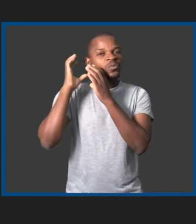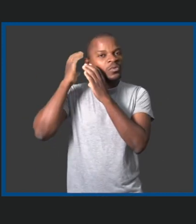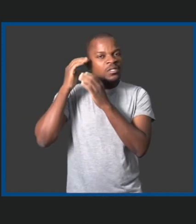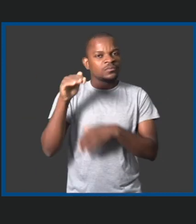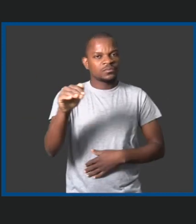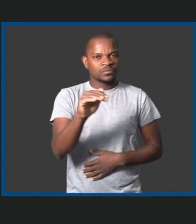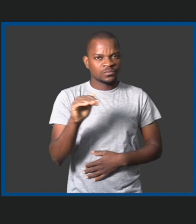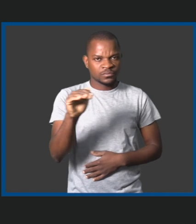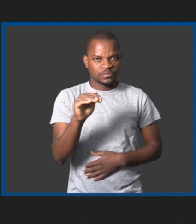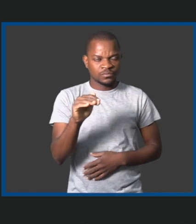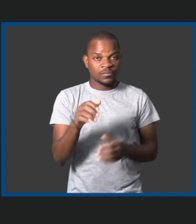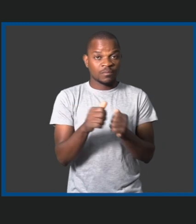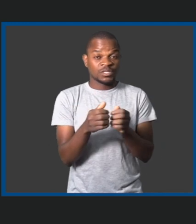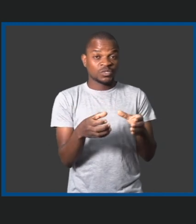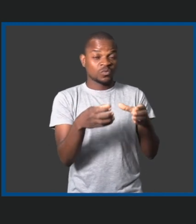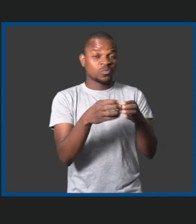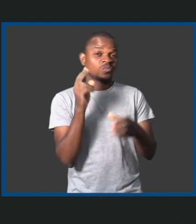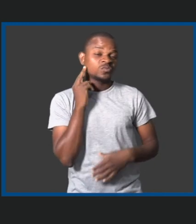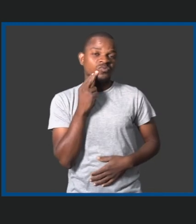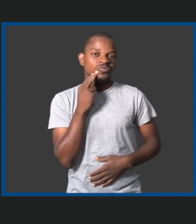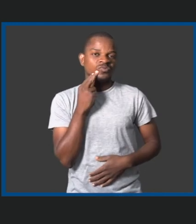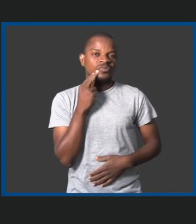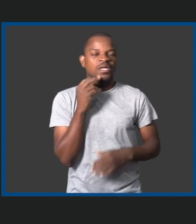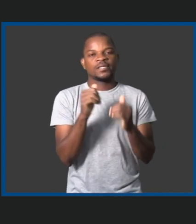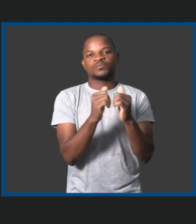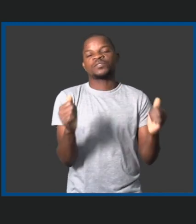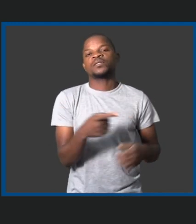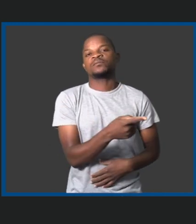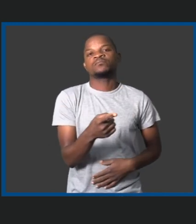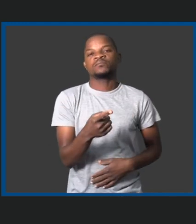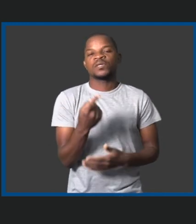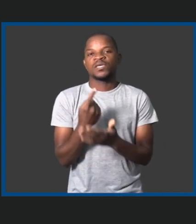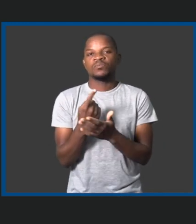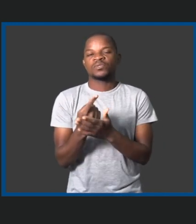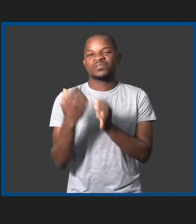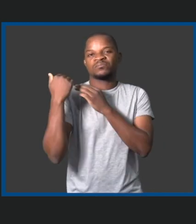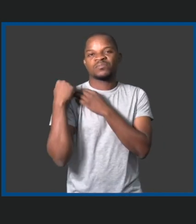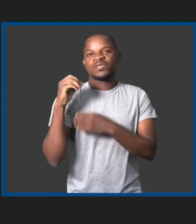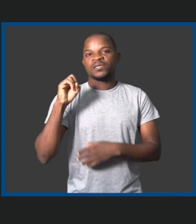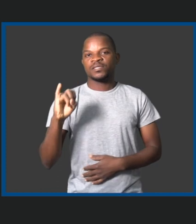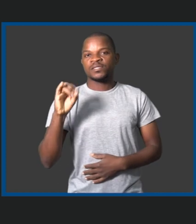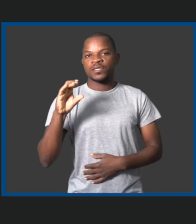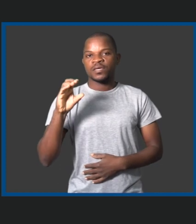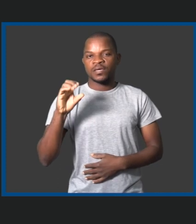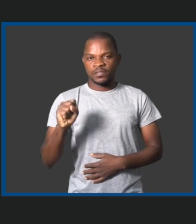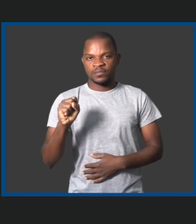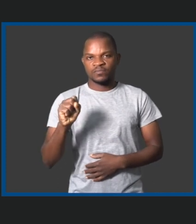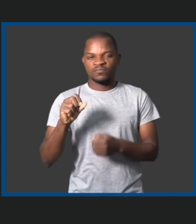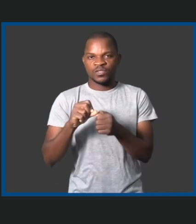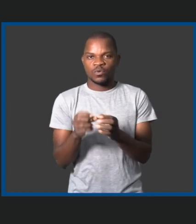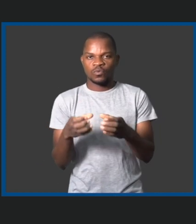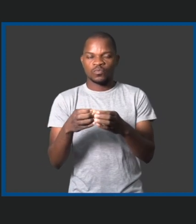da rádio comunitária. Mas este grupo em específico precisa de uma outra atenção, que é o ICS que tem que fazer